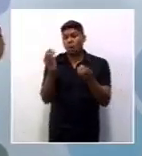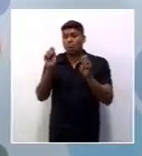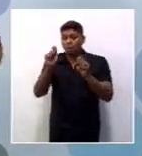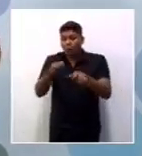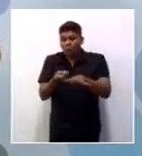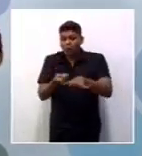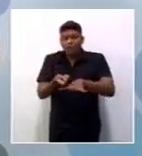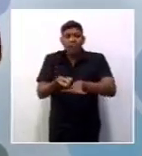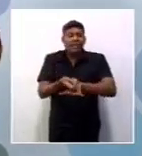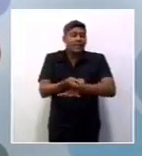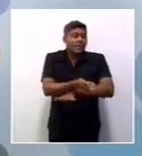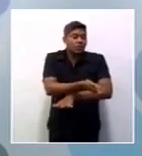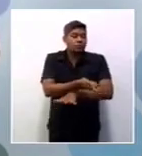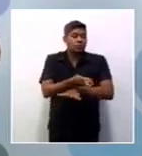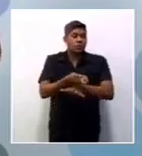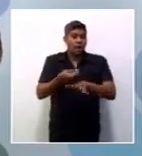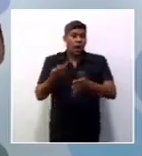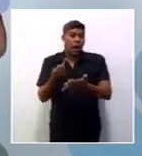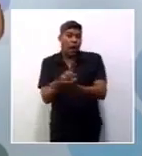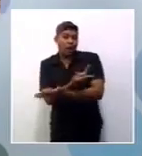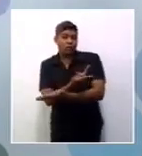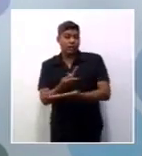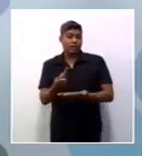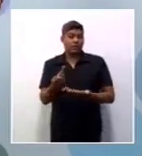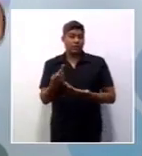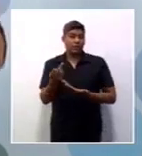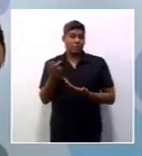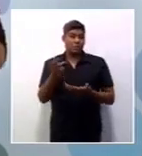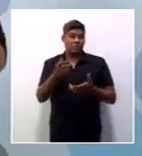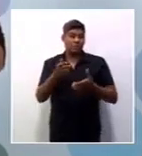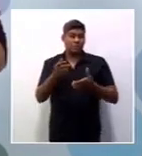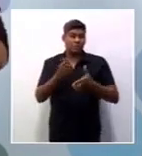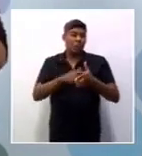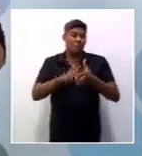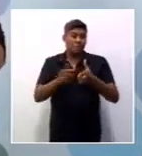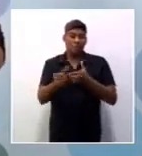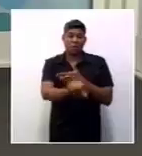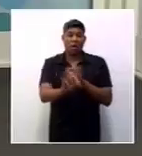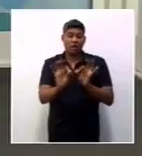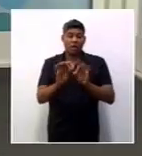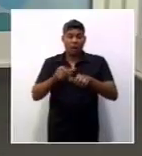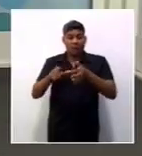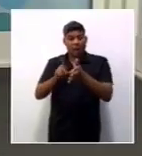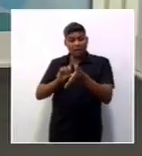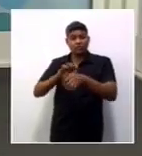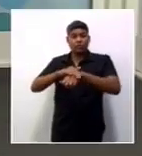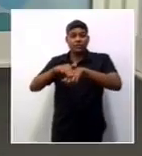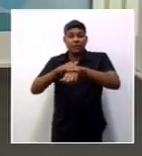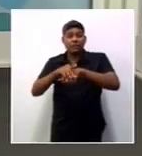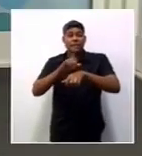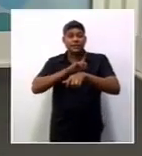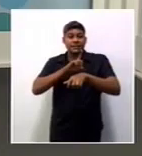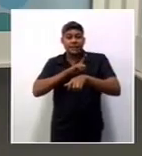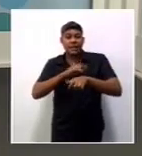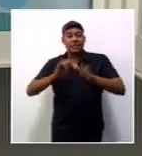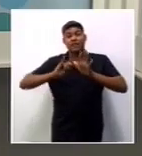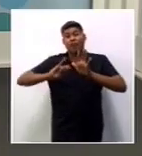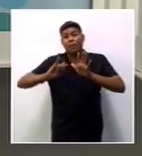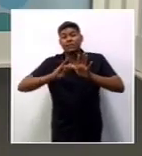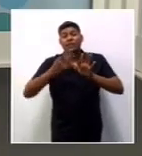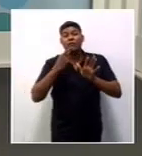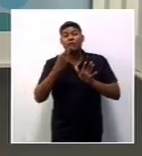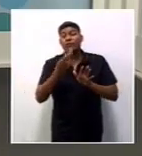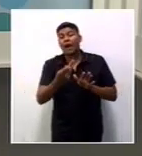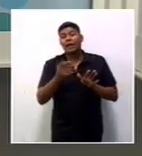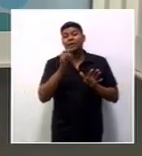não tenham consequências tão grandes. Por exemplo, a gente estava conversando, né, Ju, antes da gente começar a aula, que tinha saído uma notícia falando